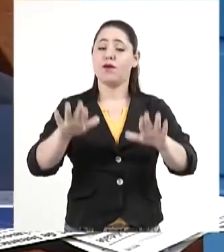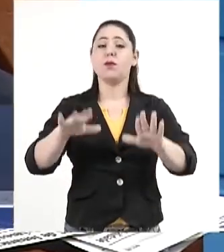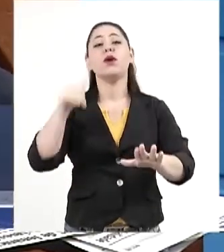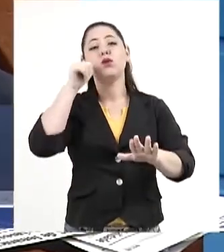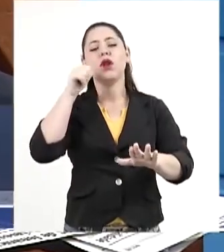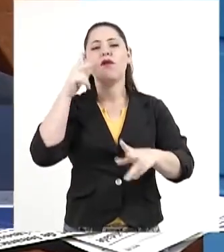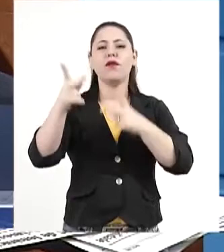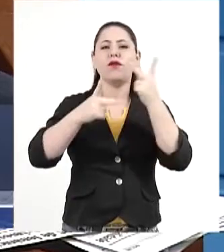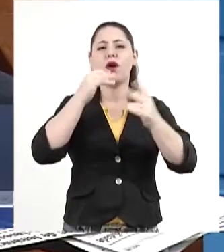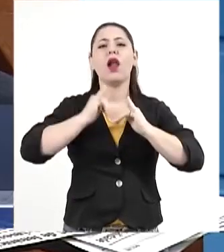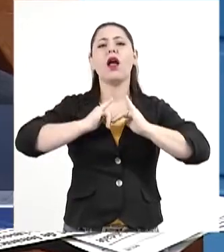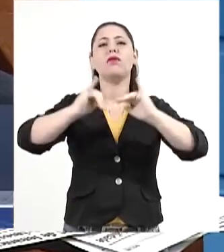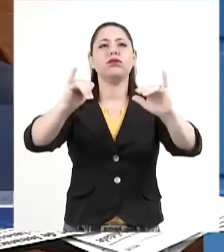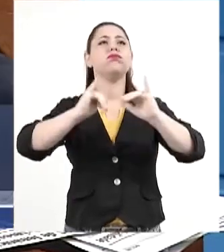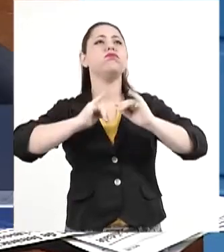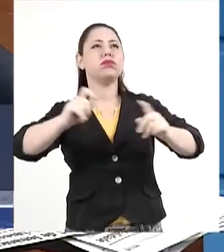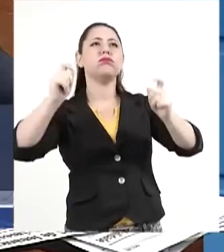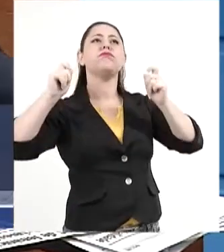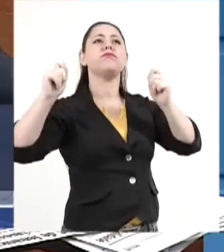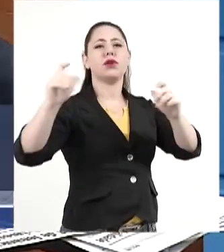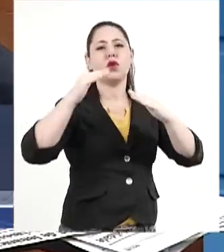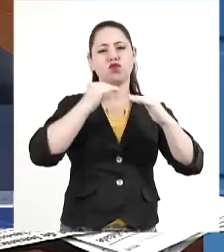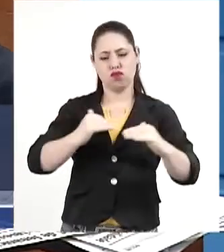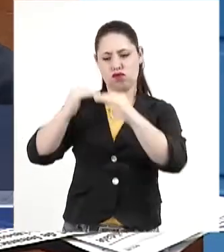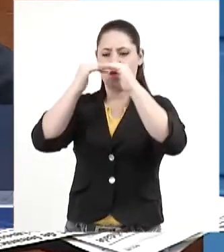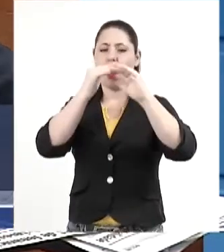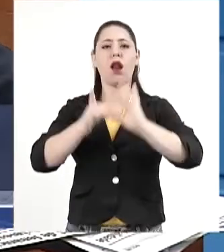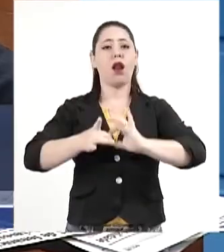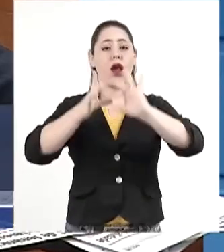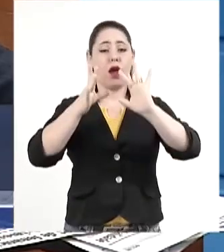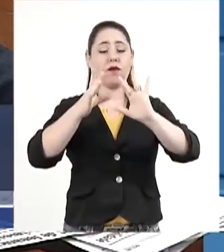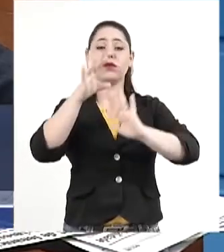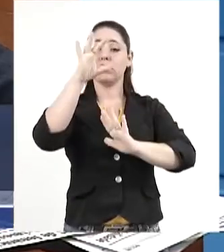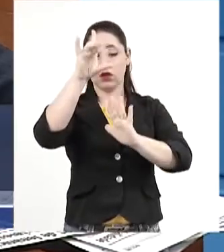se manifestar de forma democrática